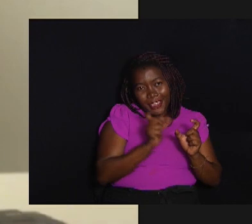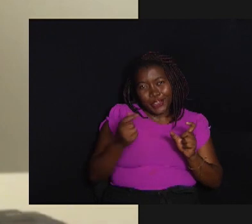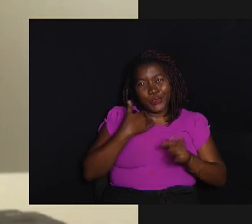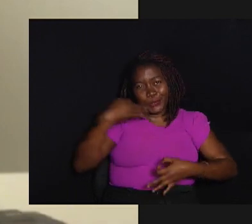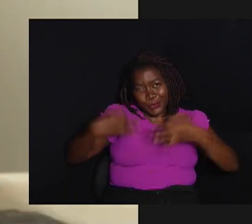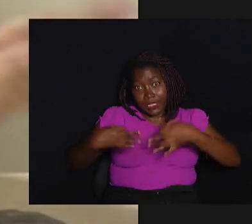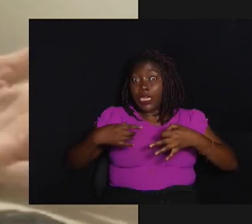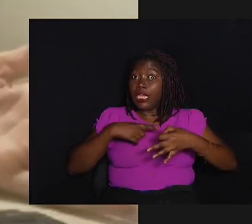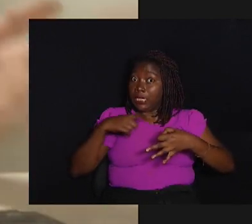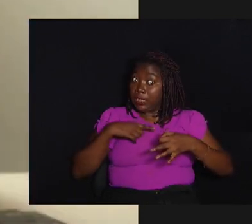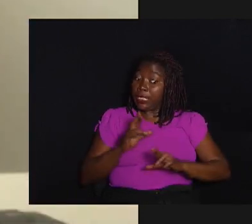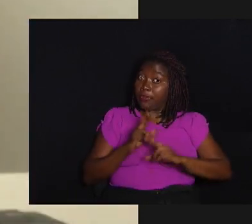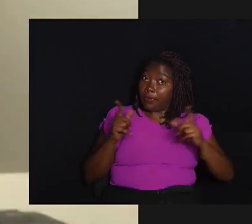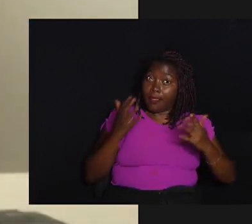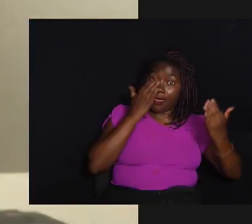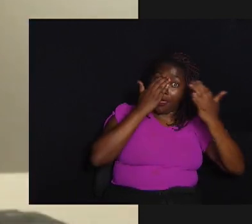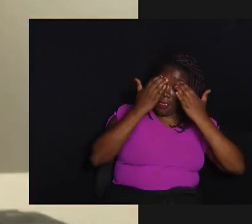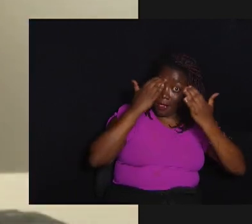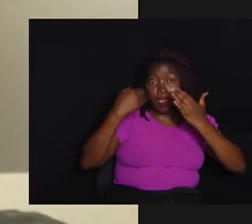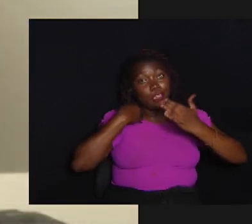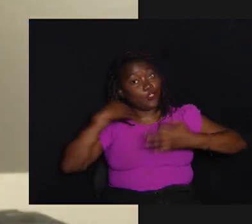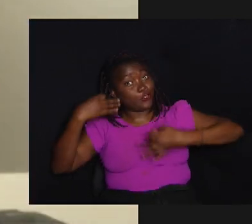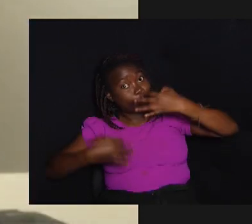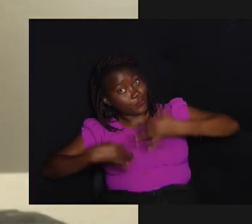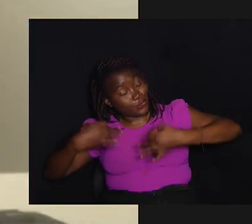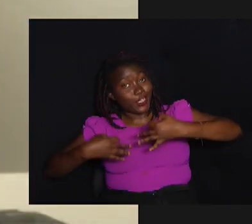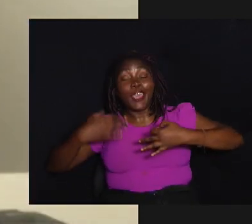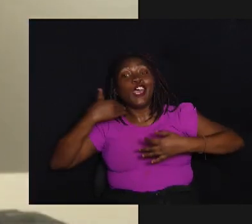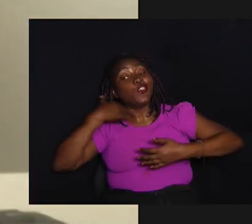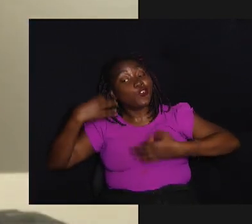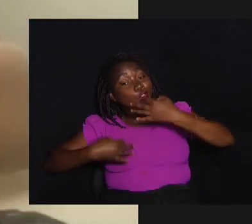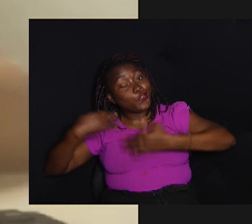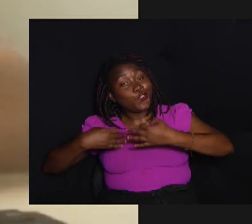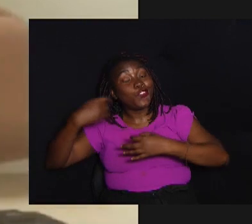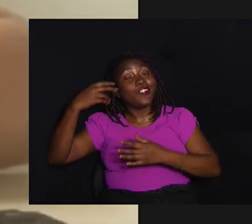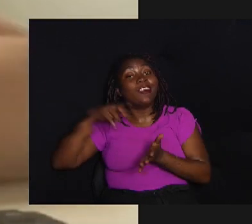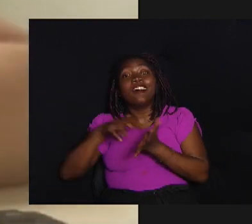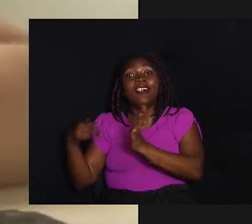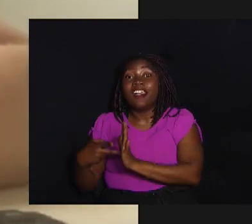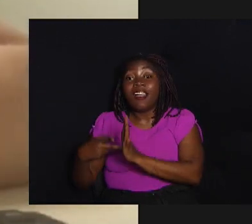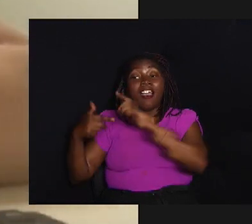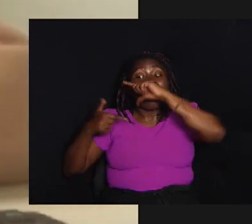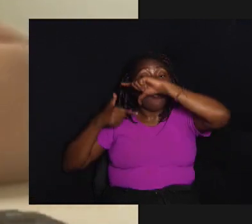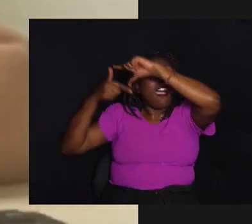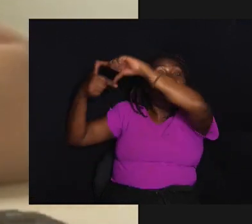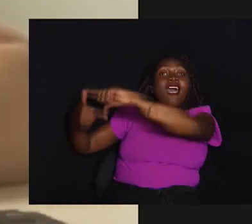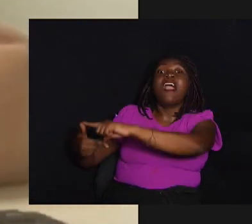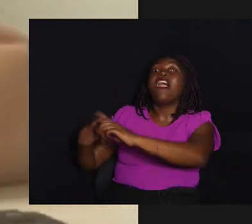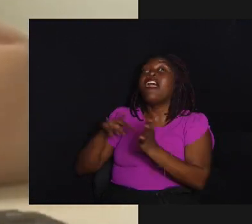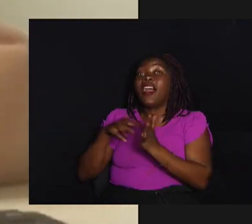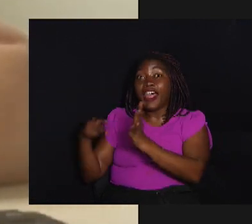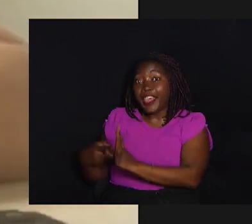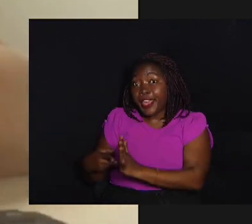com a questão da psicologia para a área jurídica. Para os fins jurídicos, alienação parental é quando